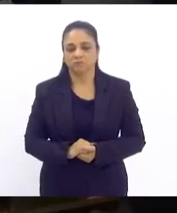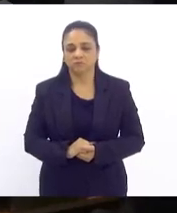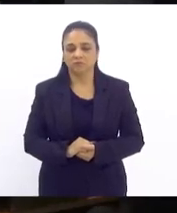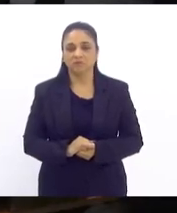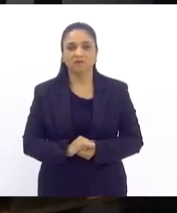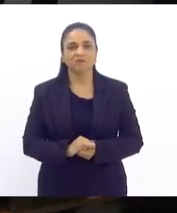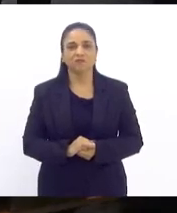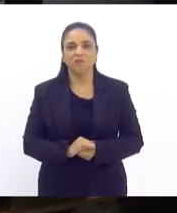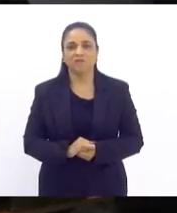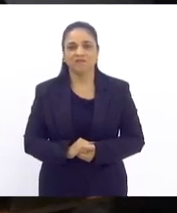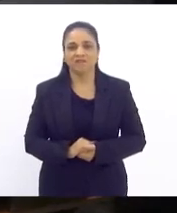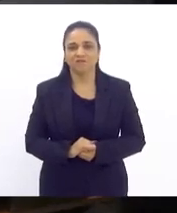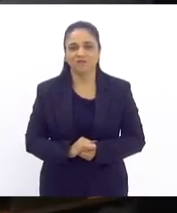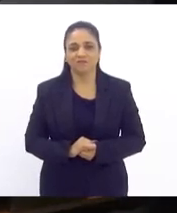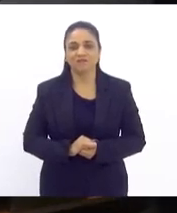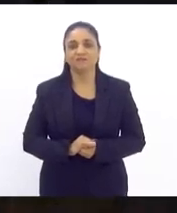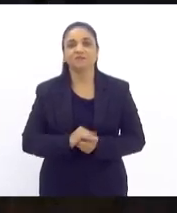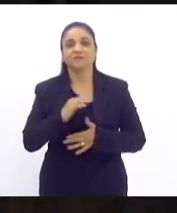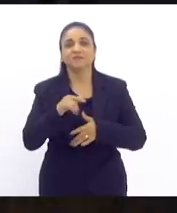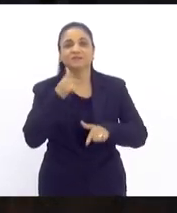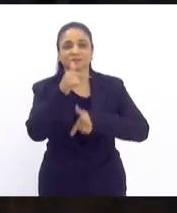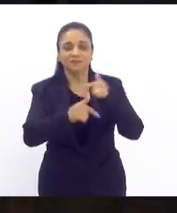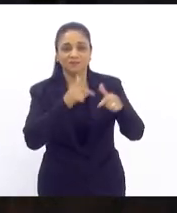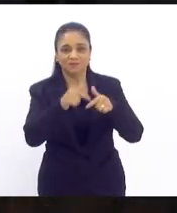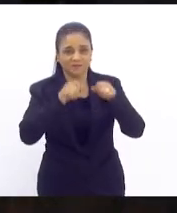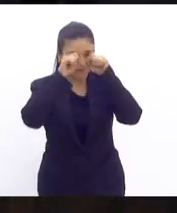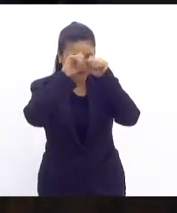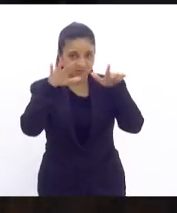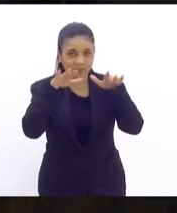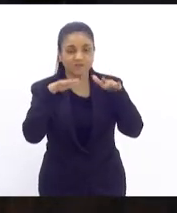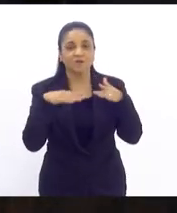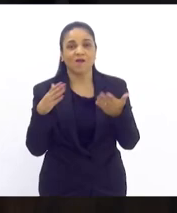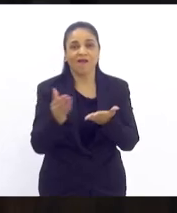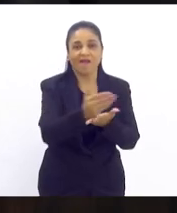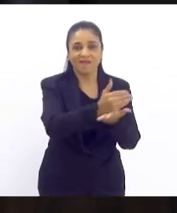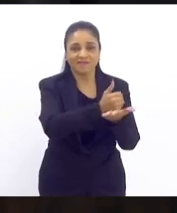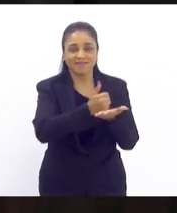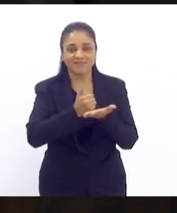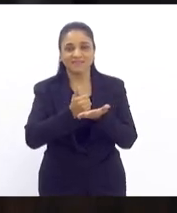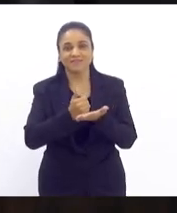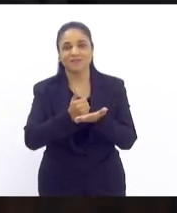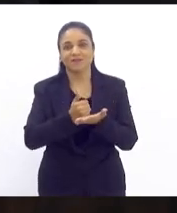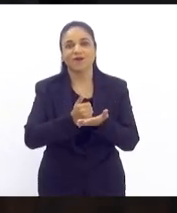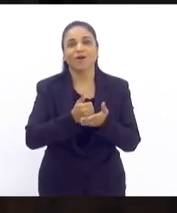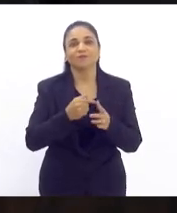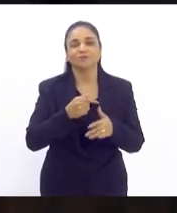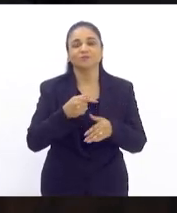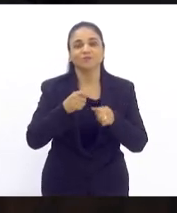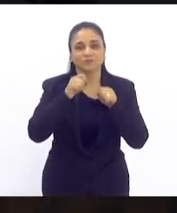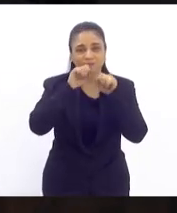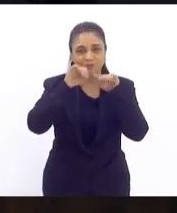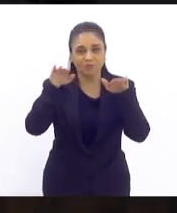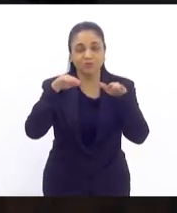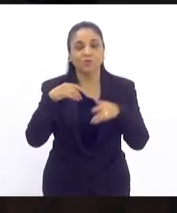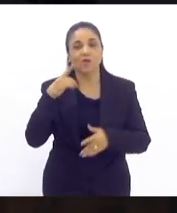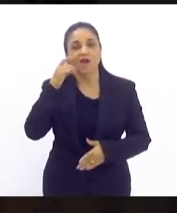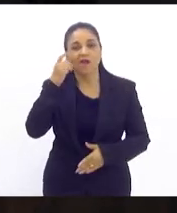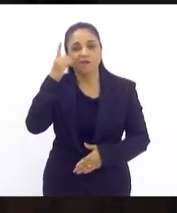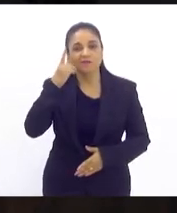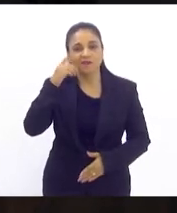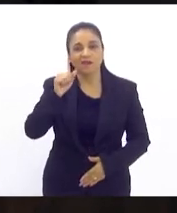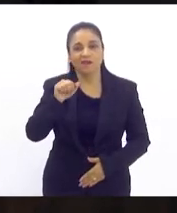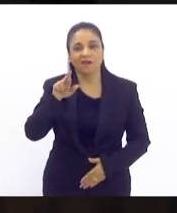para emitir parecer pela comissão de tributação controle da arrecadação Estadual fiscalização dos tributos Deputado Arthur